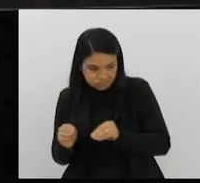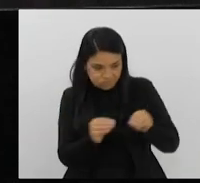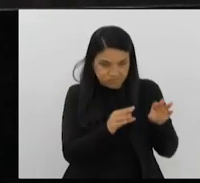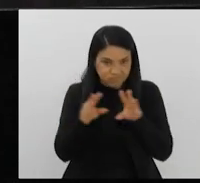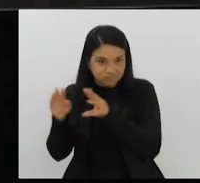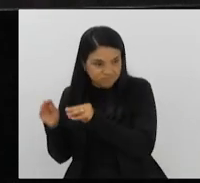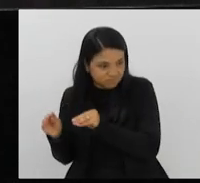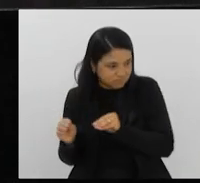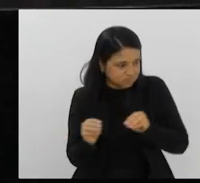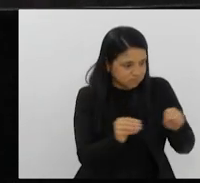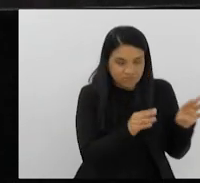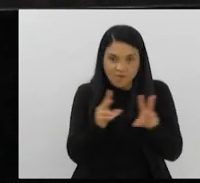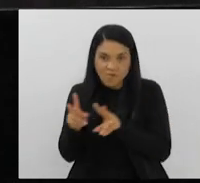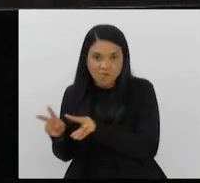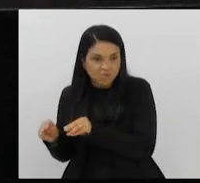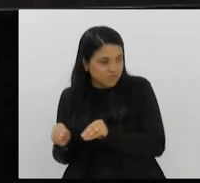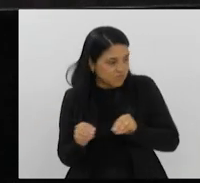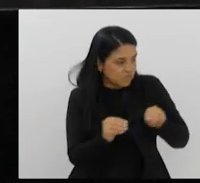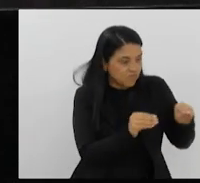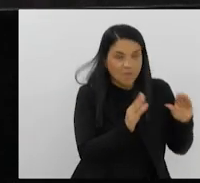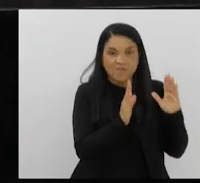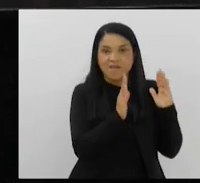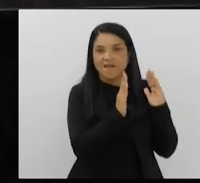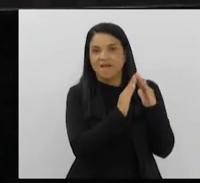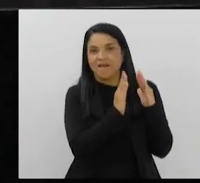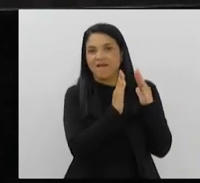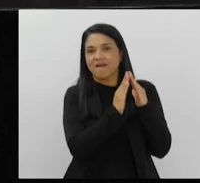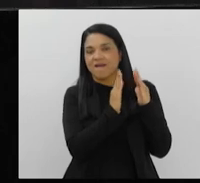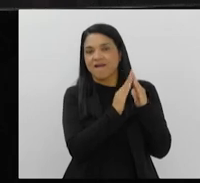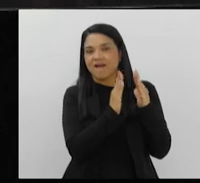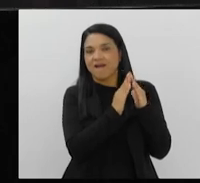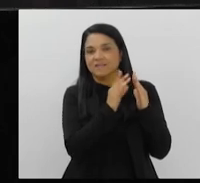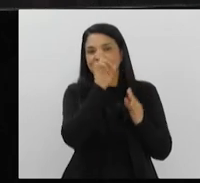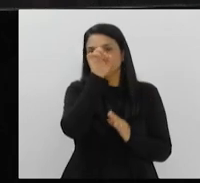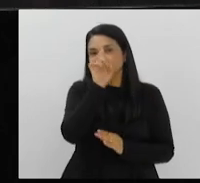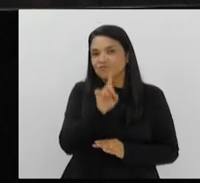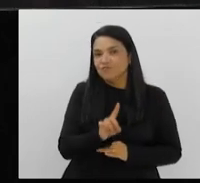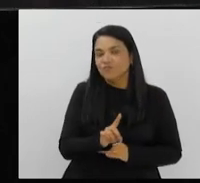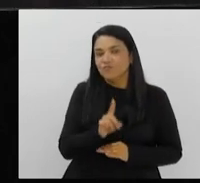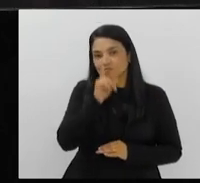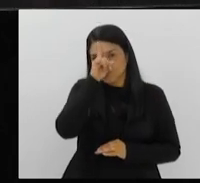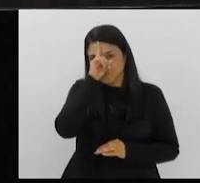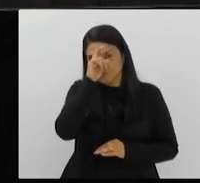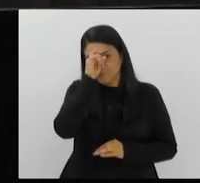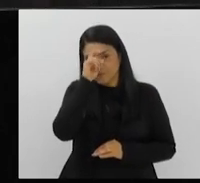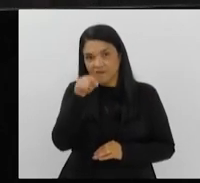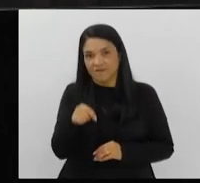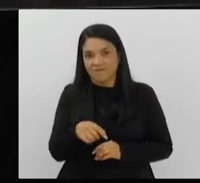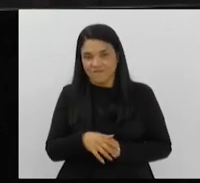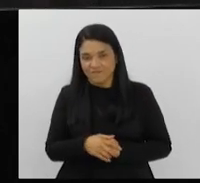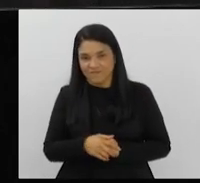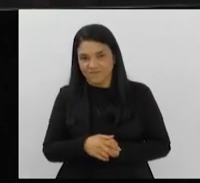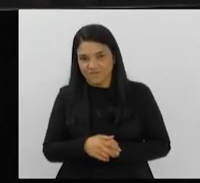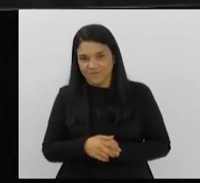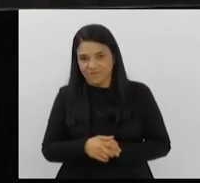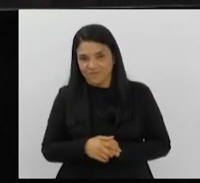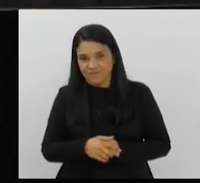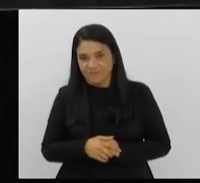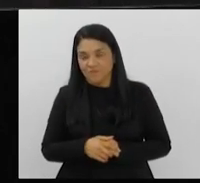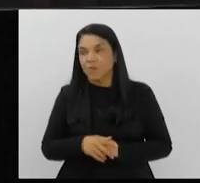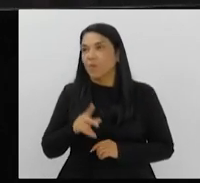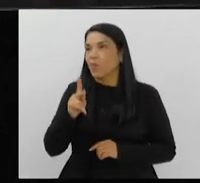sendo levadas para a casa do diretor do hospital, enfim. É do